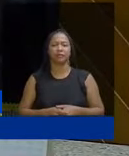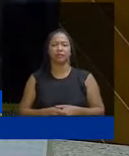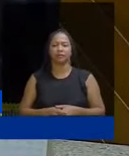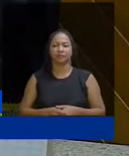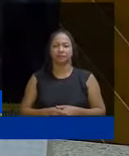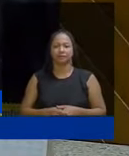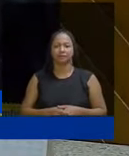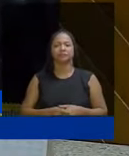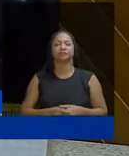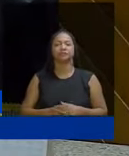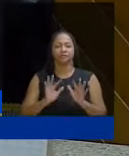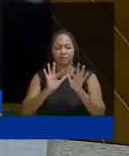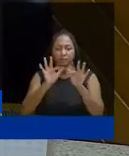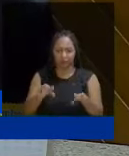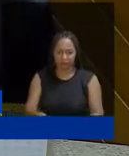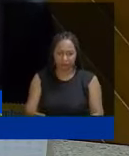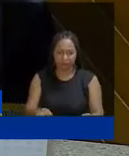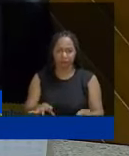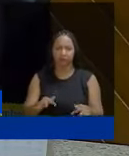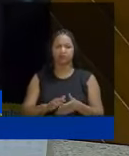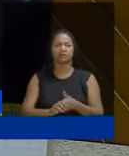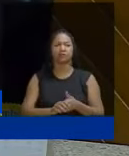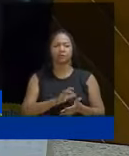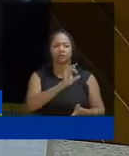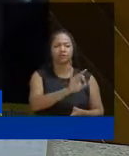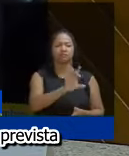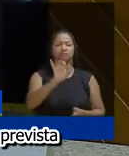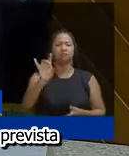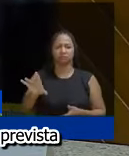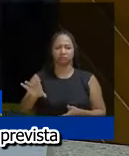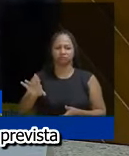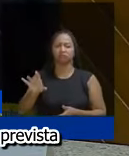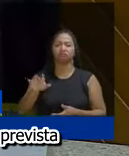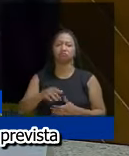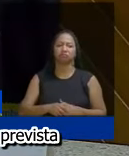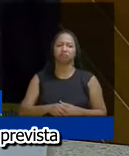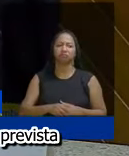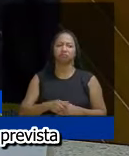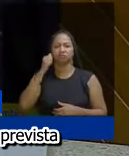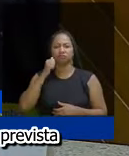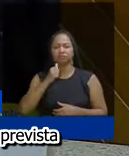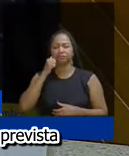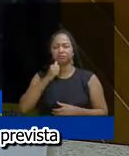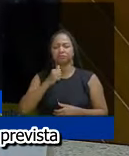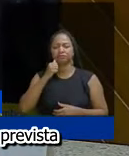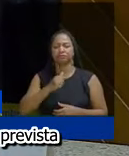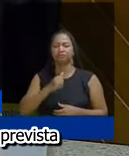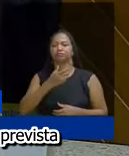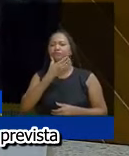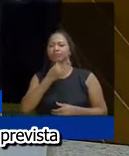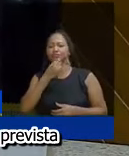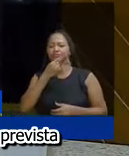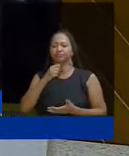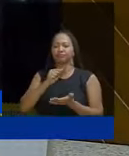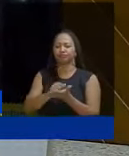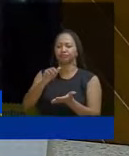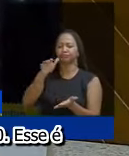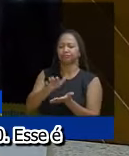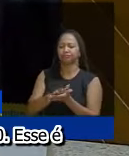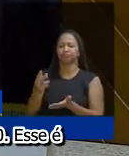E, finalmente, aplicou individualmente ao senhor Bruno Manuel Rezende e à outra senhora a multa